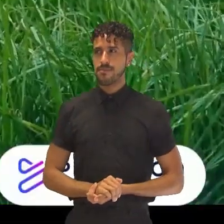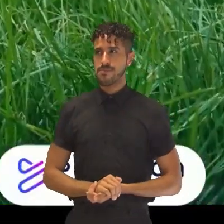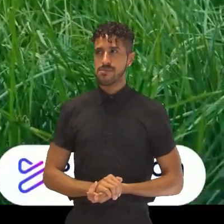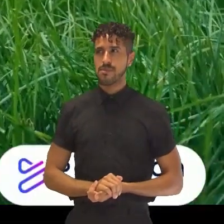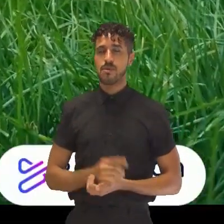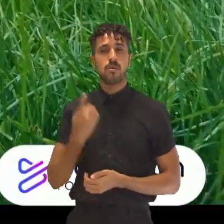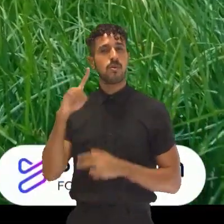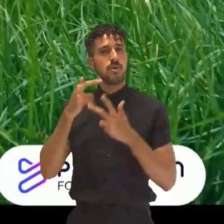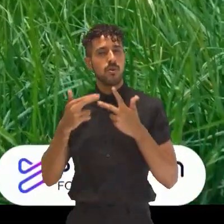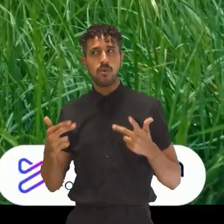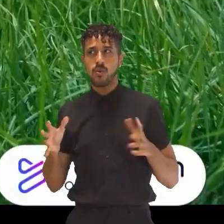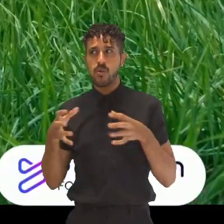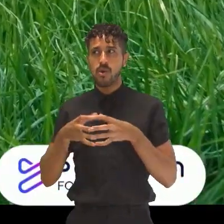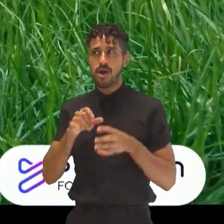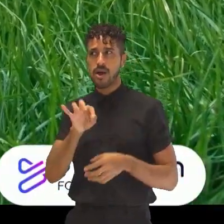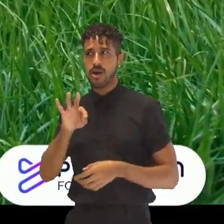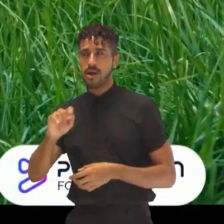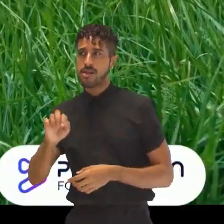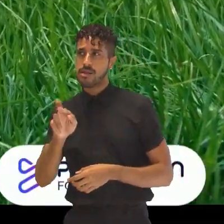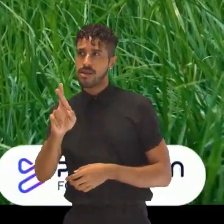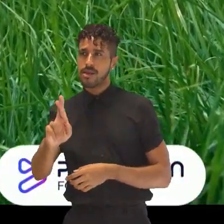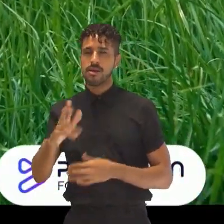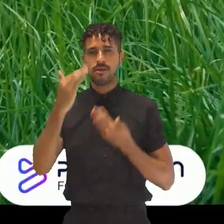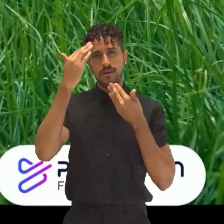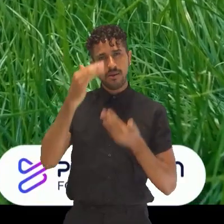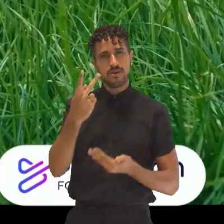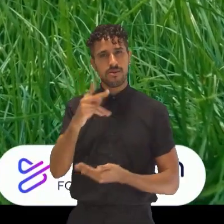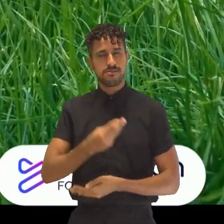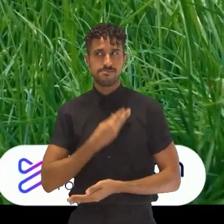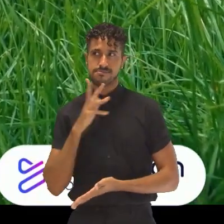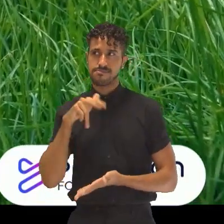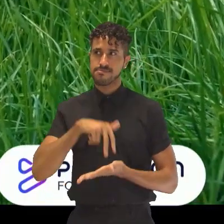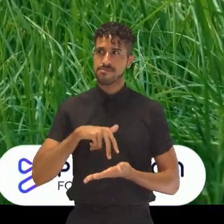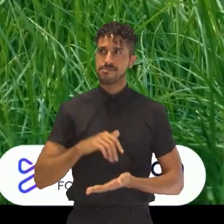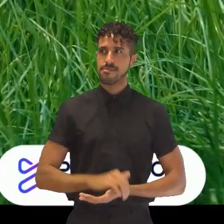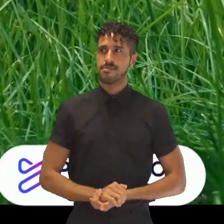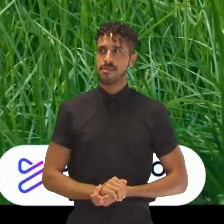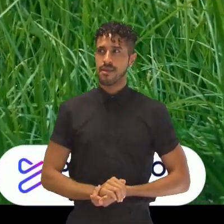Por fim, a equipe Alpha TR agradece a sua presença.